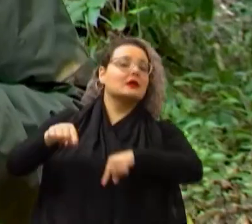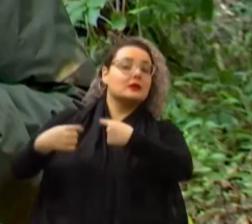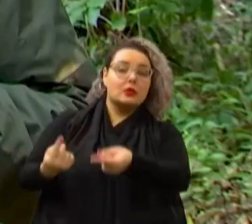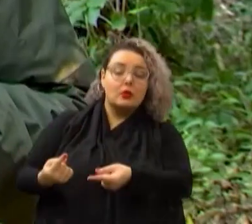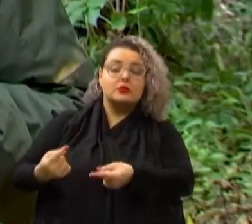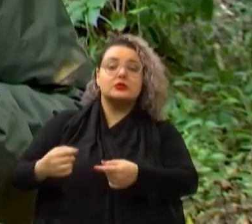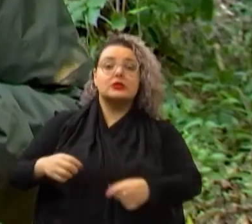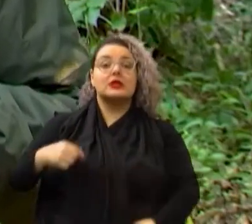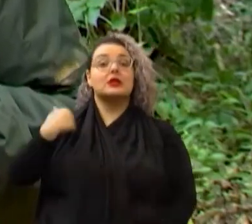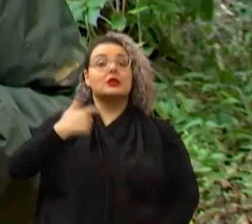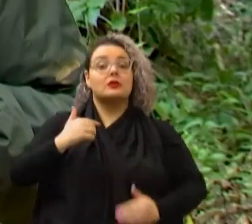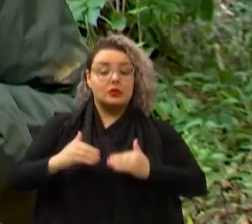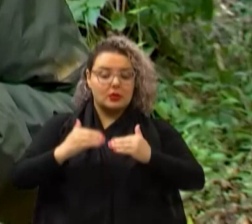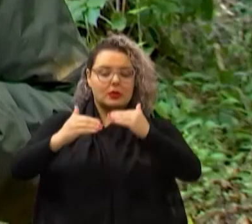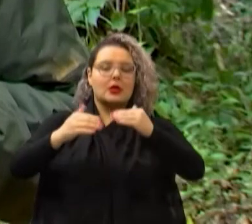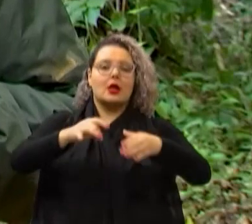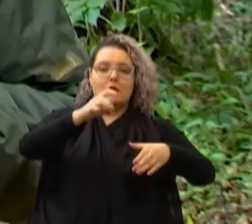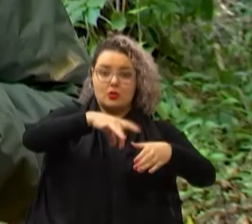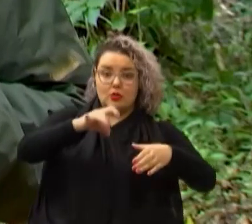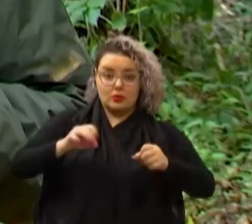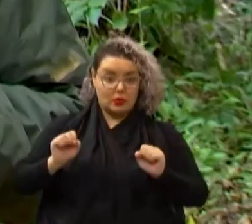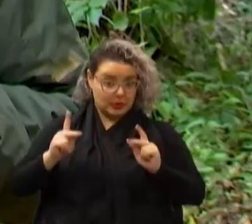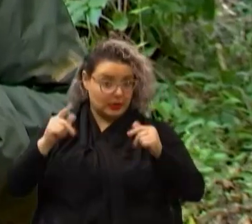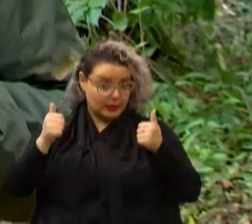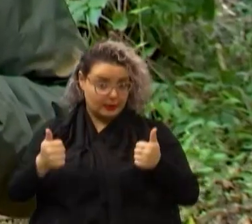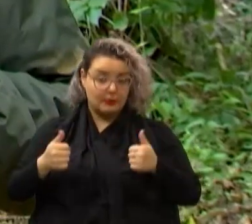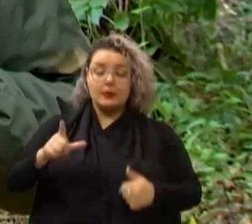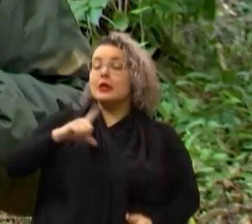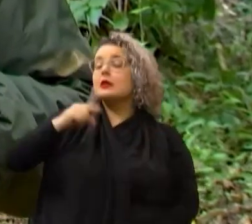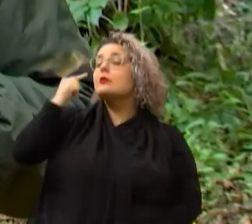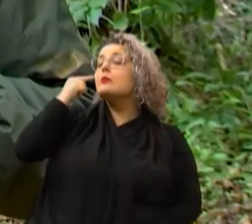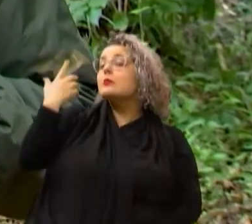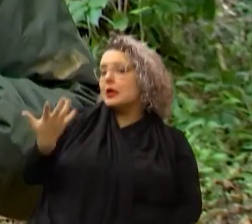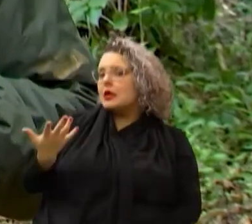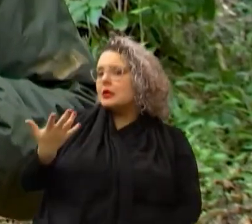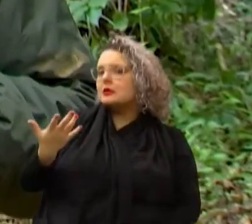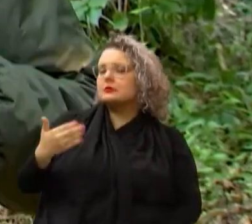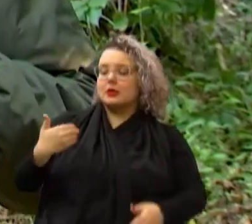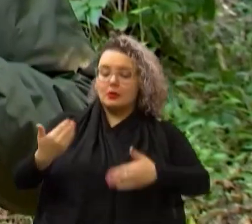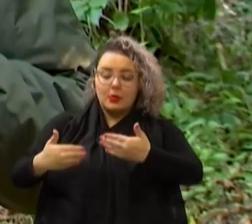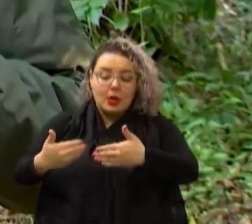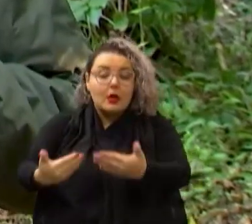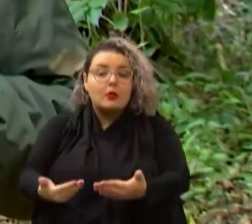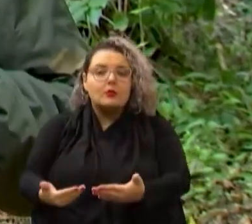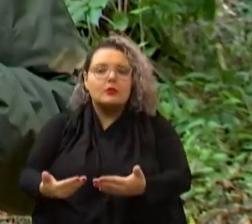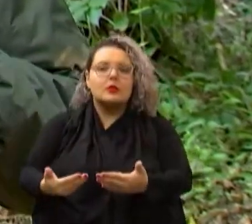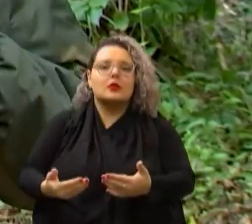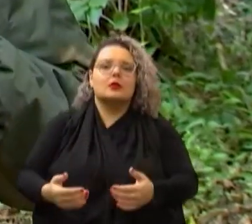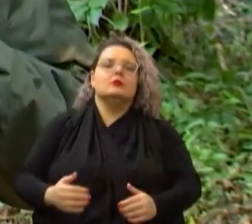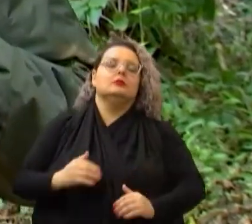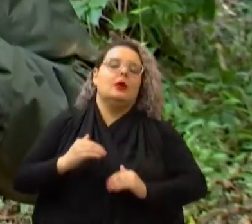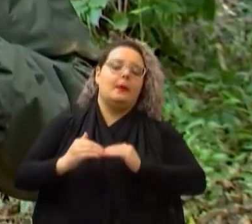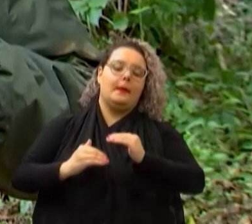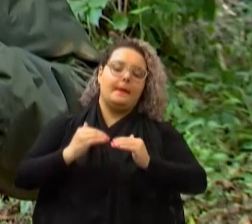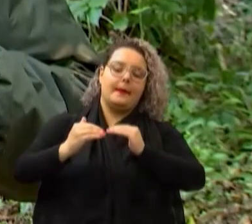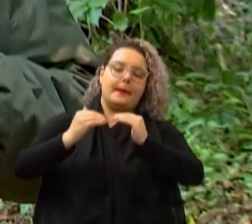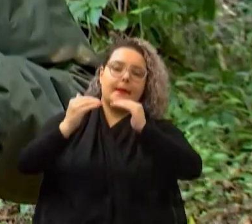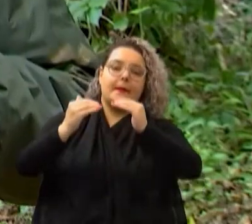e passamos a produzir as sementes, ok? Só para você ter uma ideia, e passamos